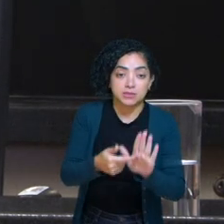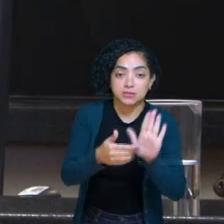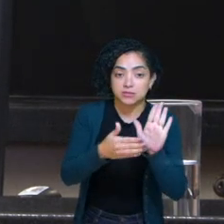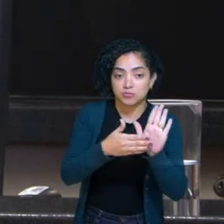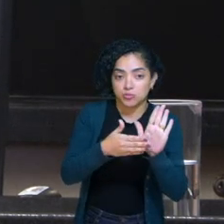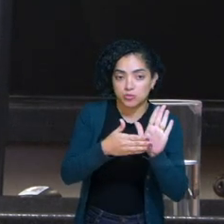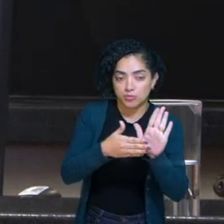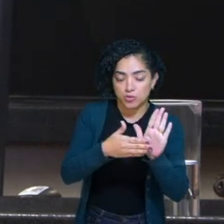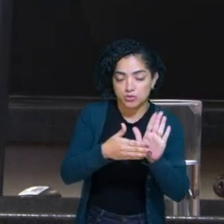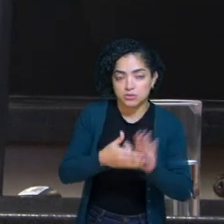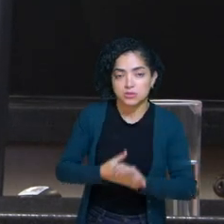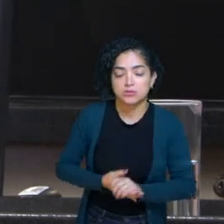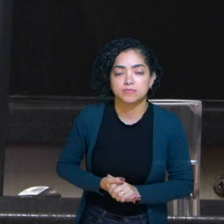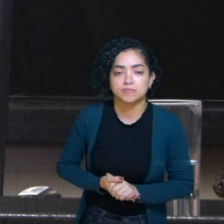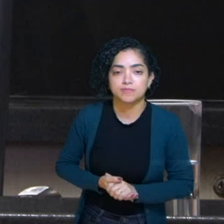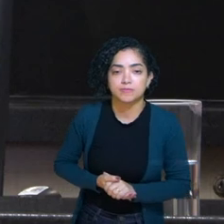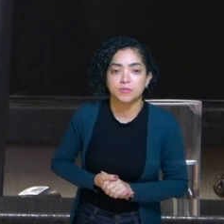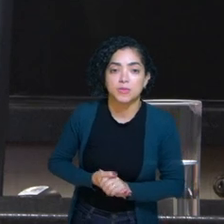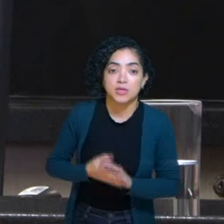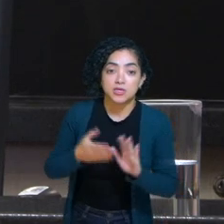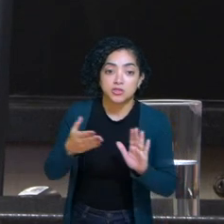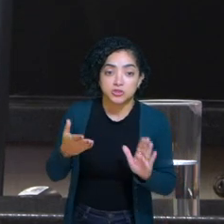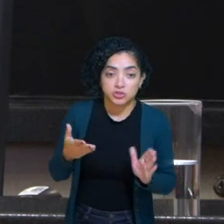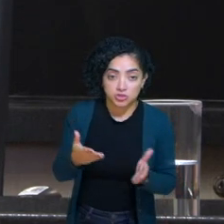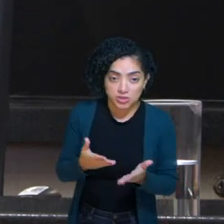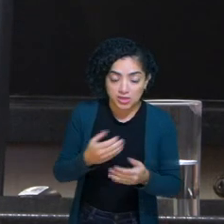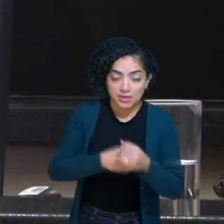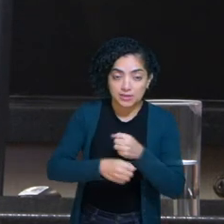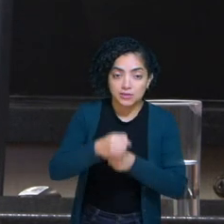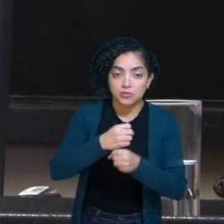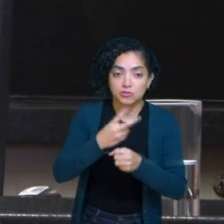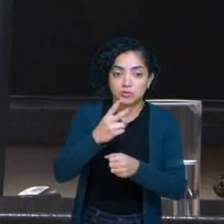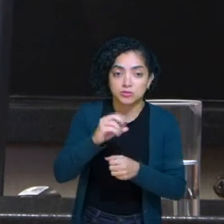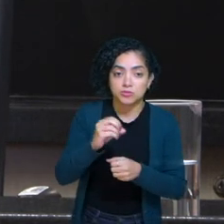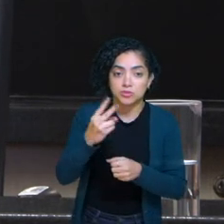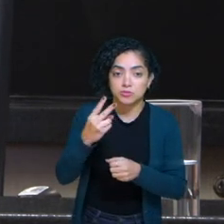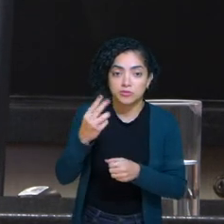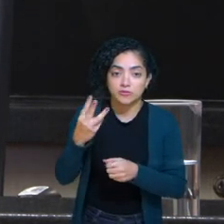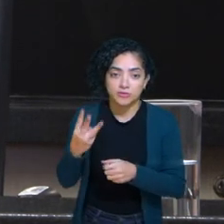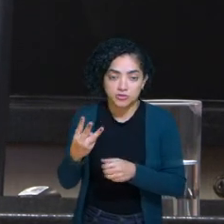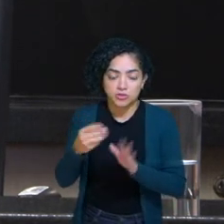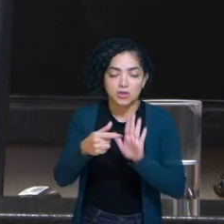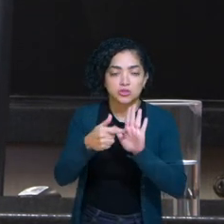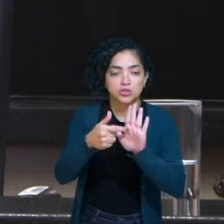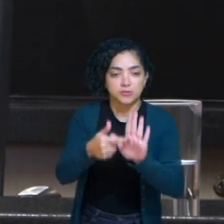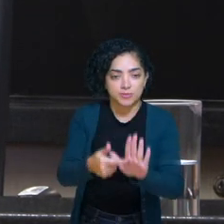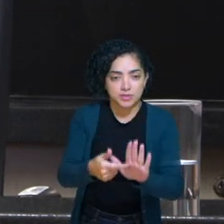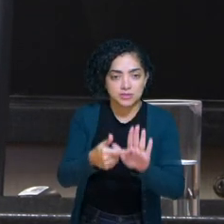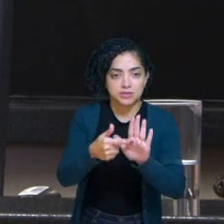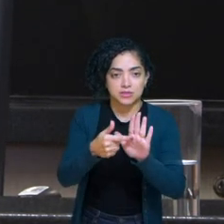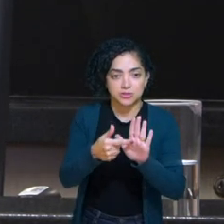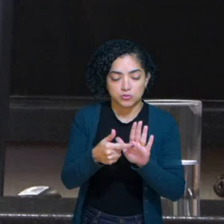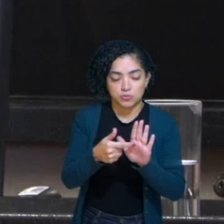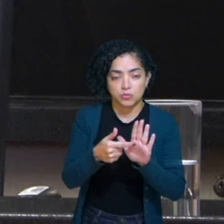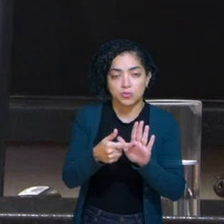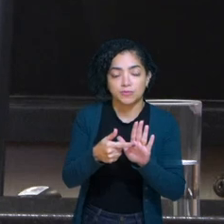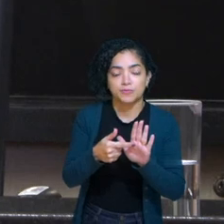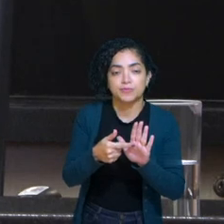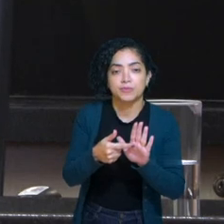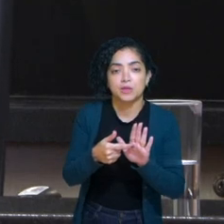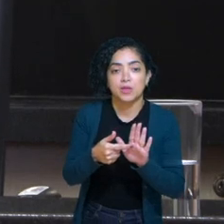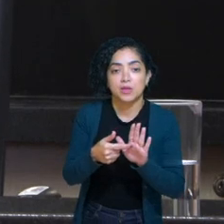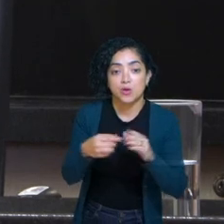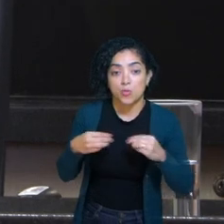propostas em 2023 né apresentamos essas considerações do Ministério da Educação o